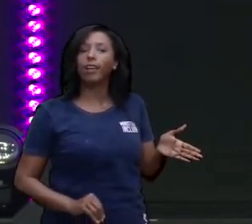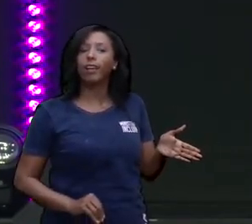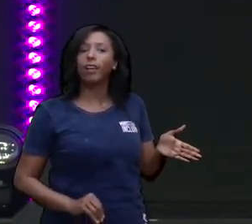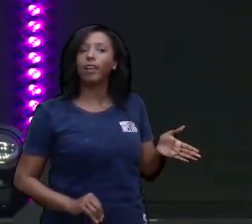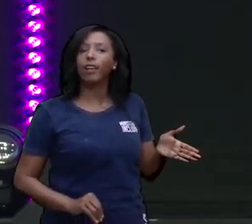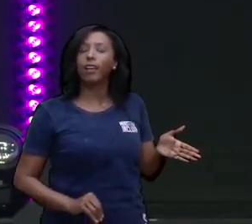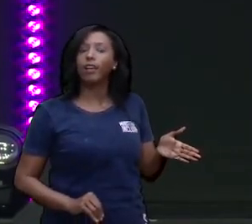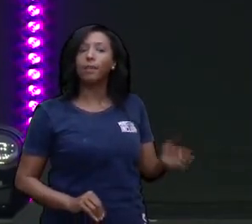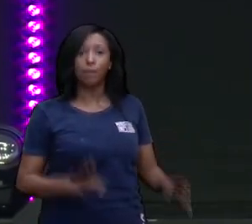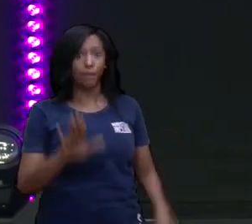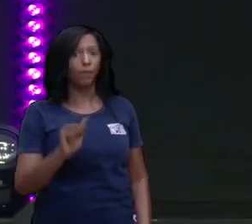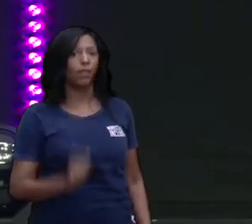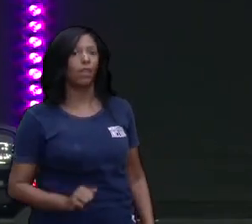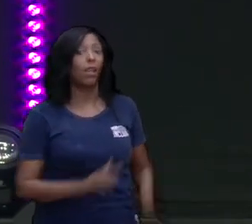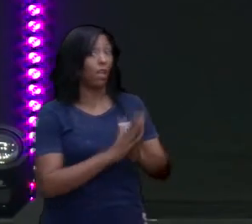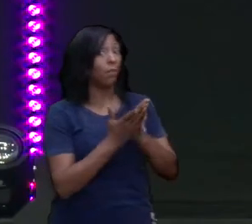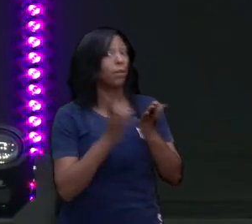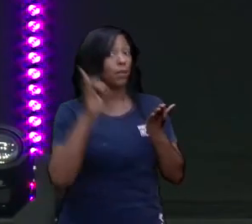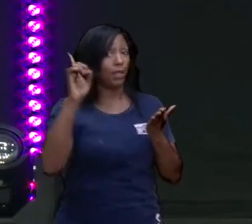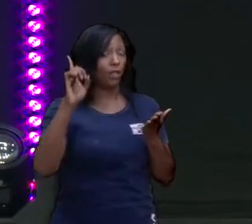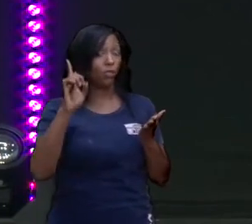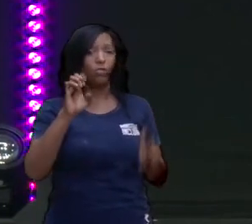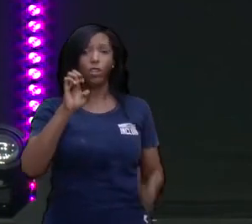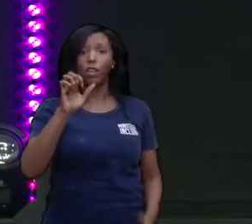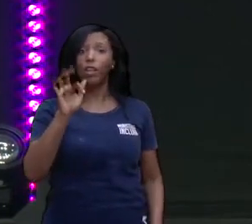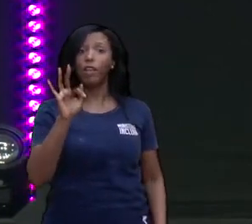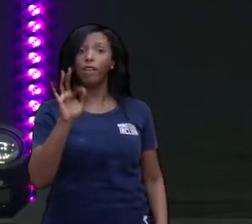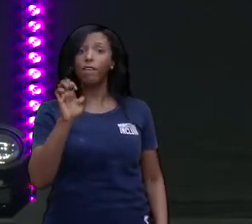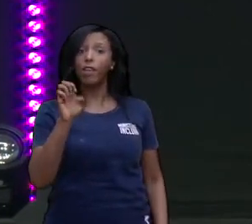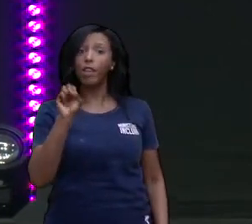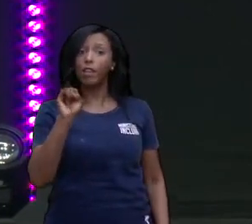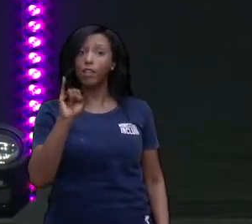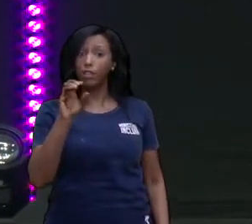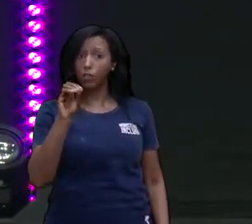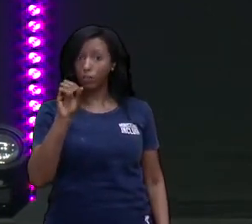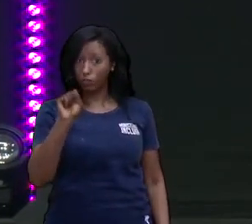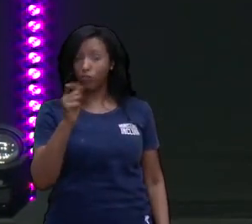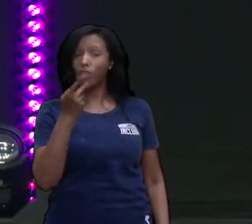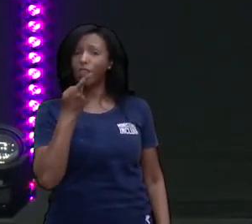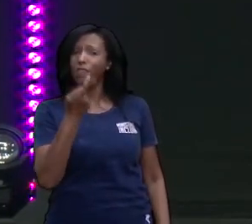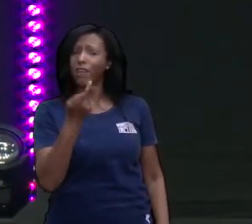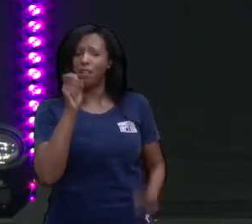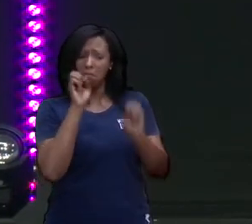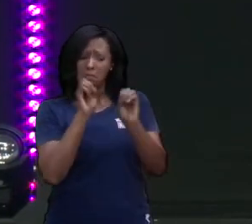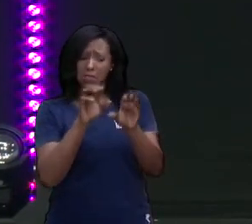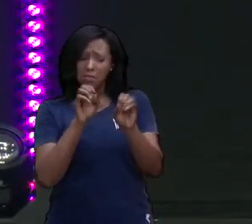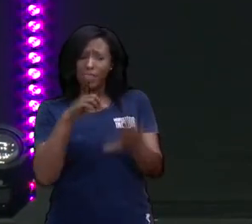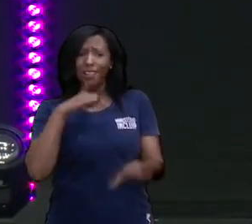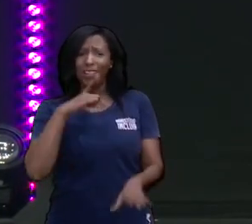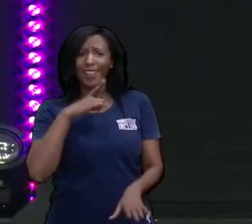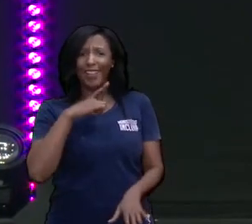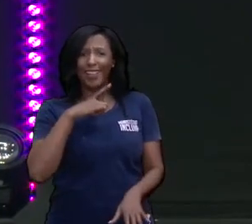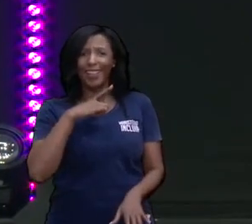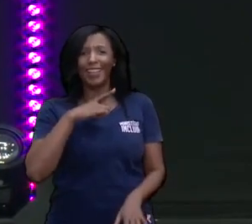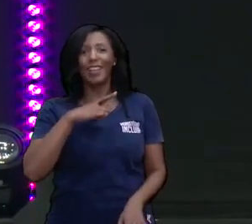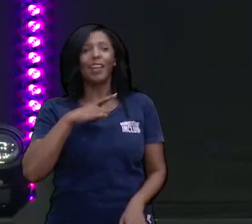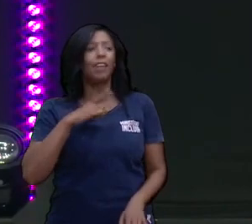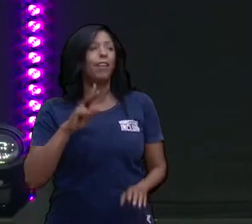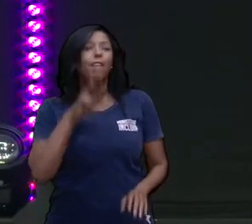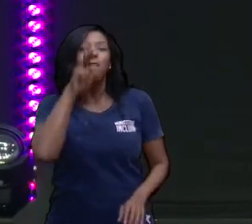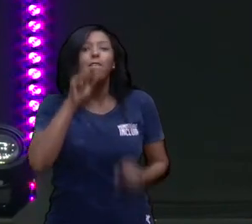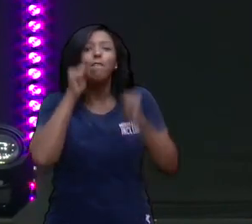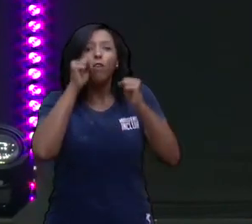Olá queridos o livro de Efésios diz que Existem forças espirituais do Mal agindo